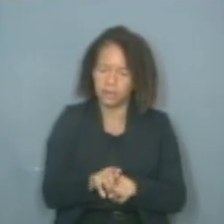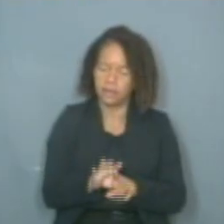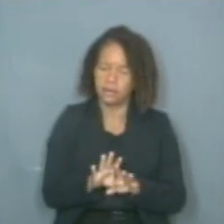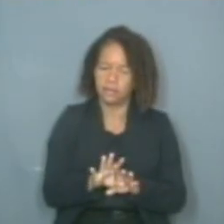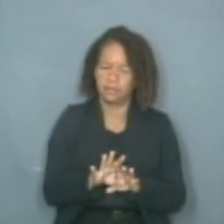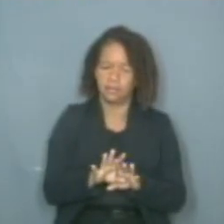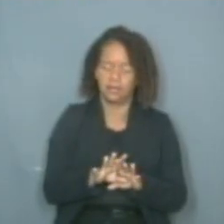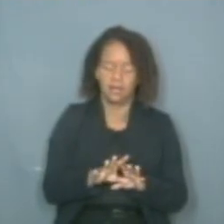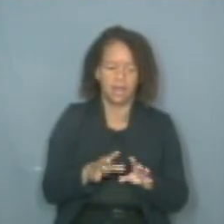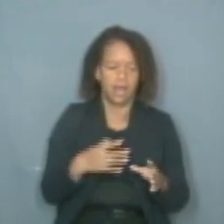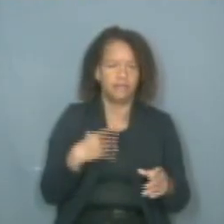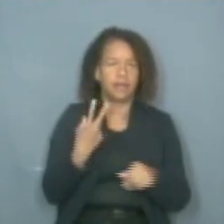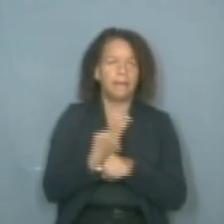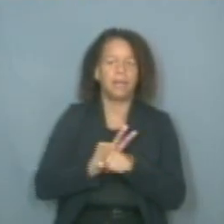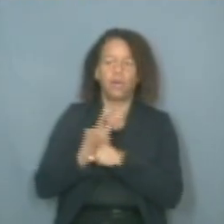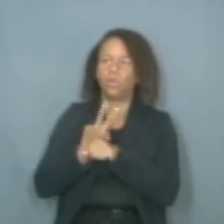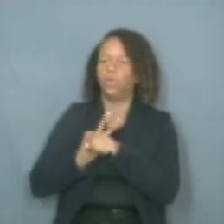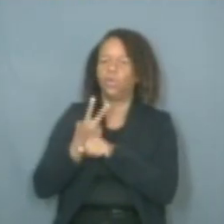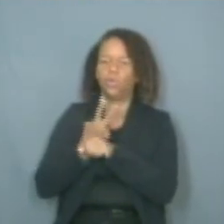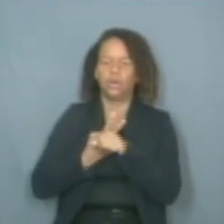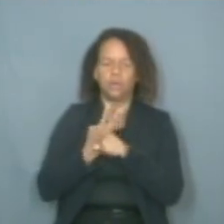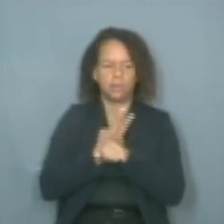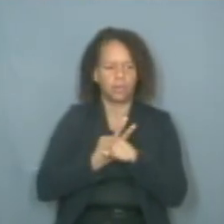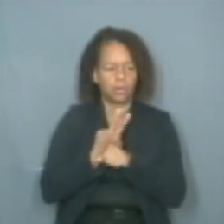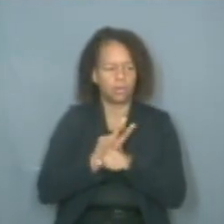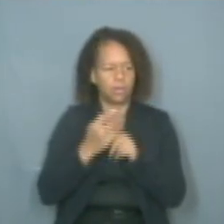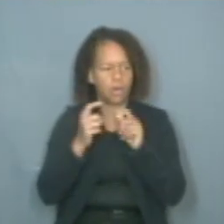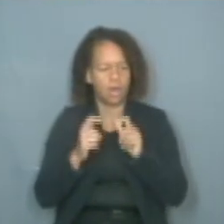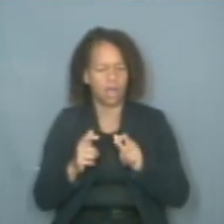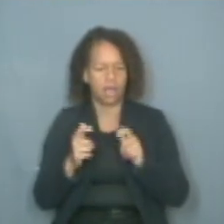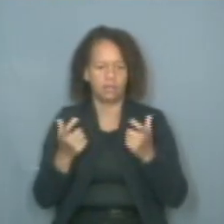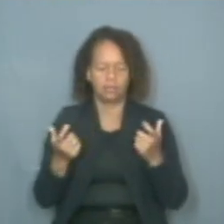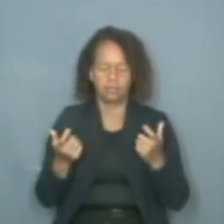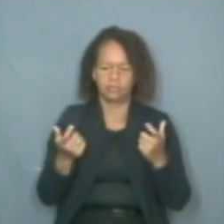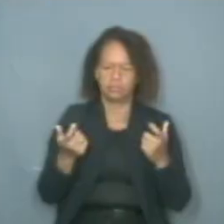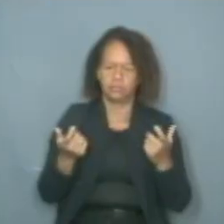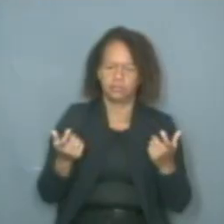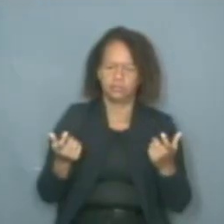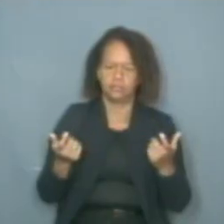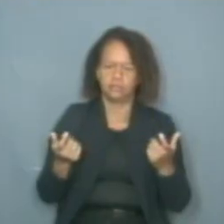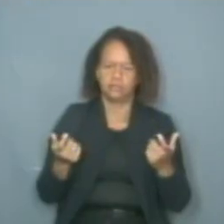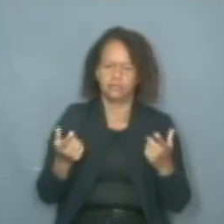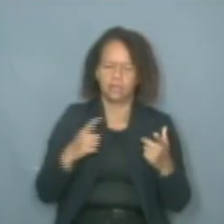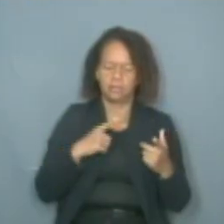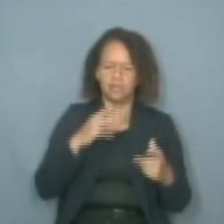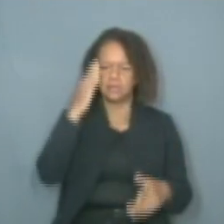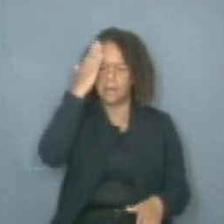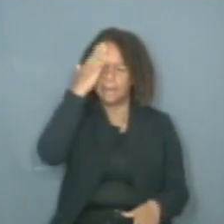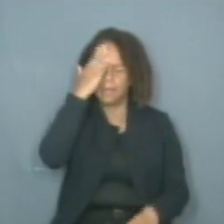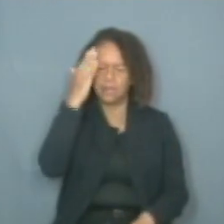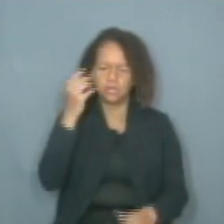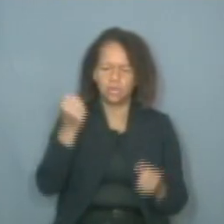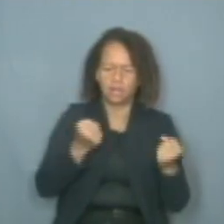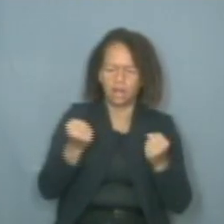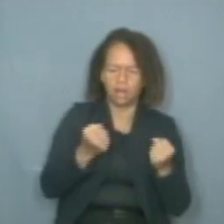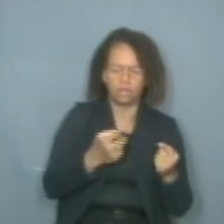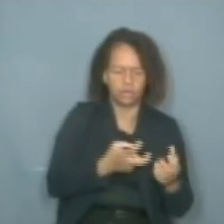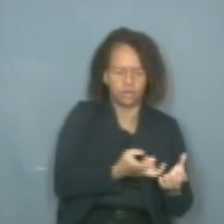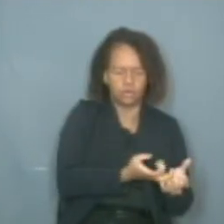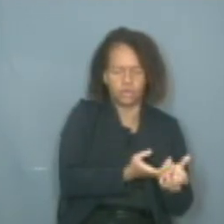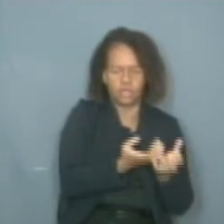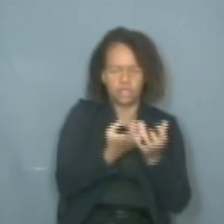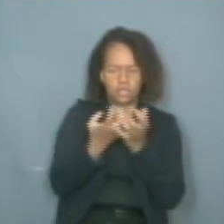verdadeira peregrinação junto aos órgãos competentes para poder saber se o carro foi guinchado ou